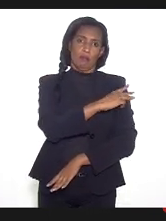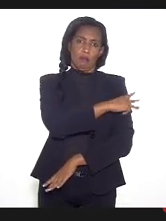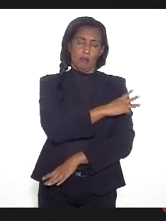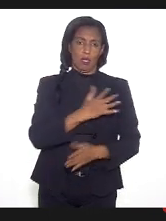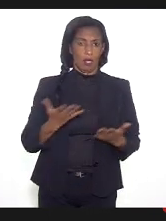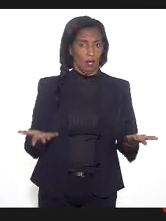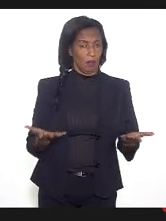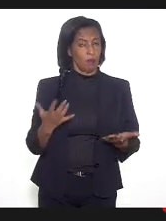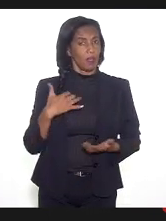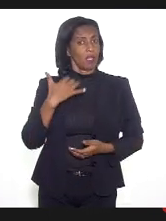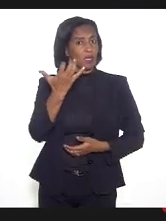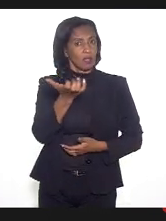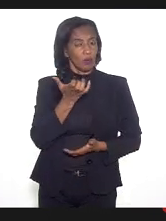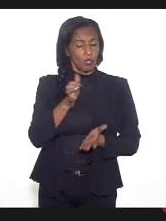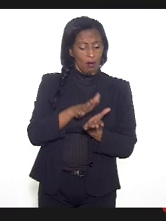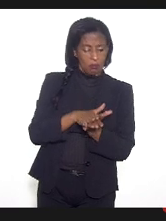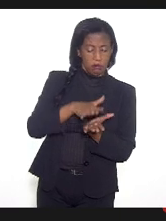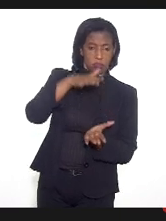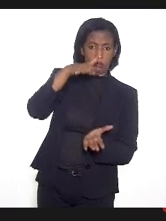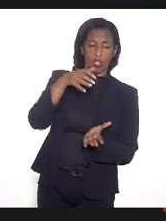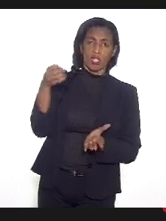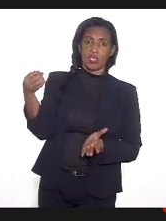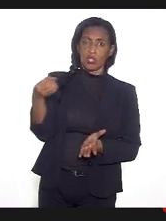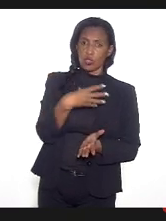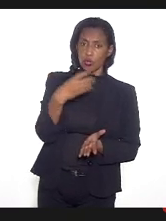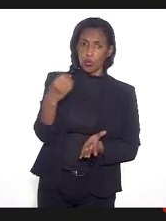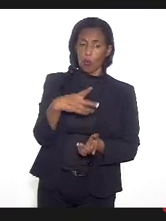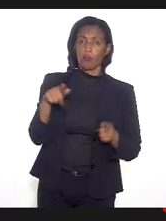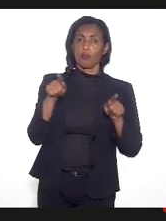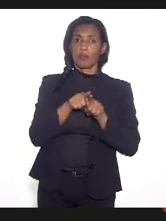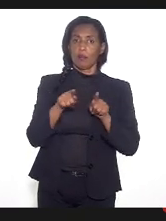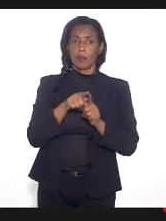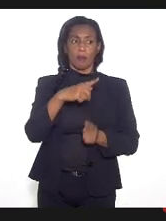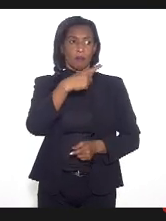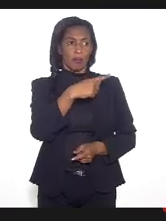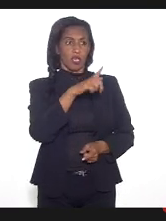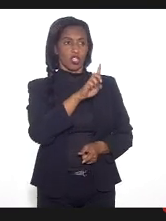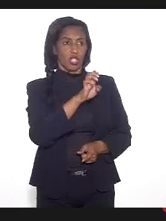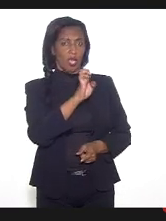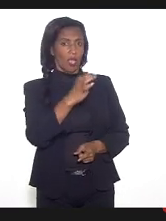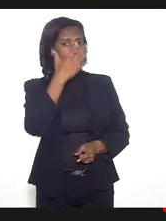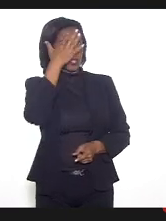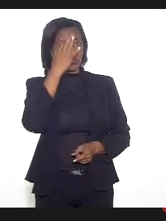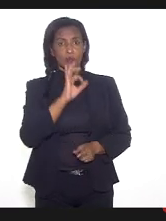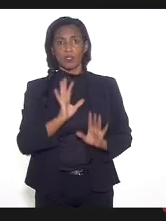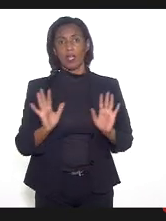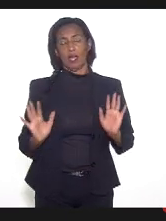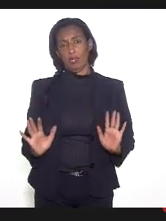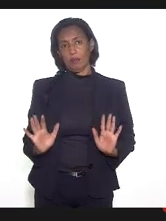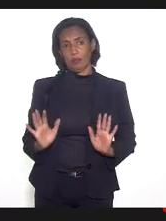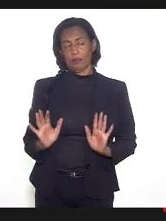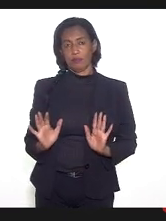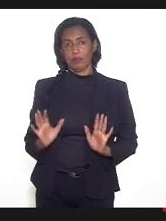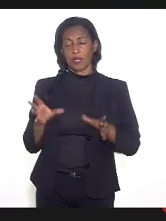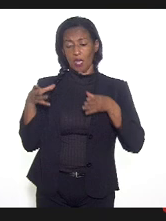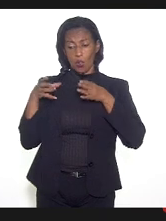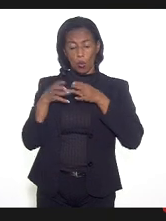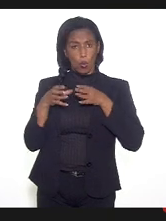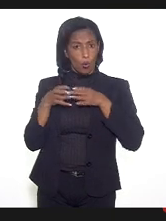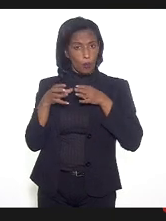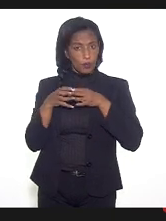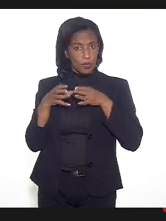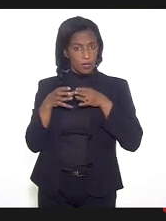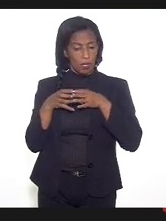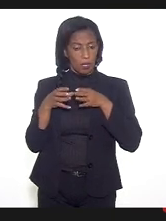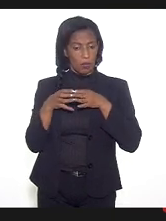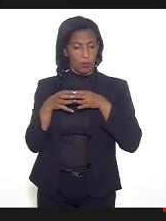Então, eu quero levar essas demandas, esses novos fatos para a PGE, que talvez eles não saibam. E a comissão que eu